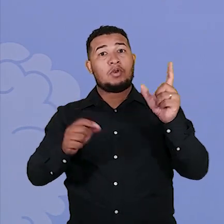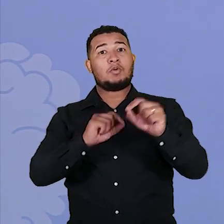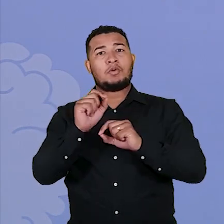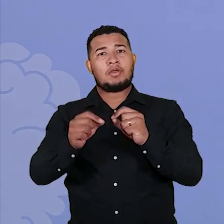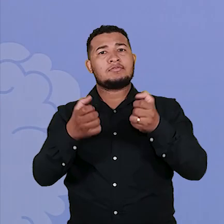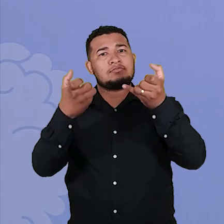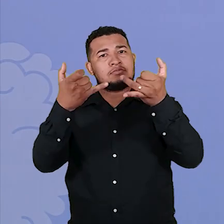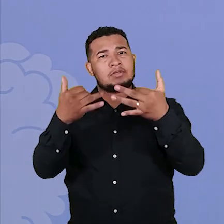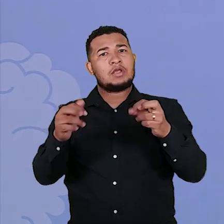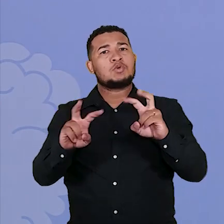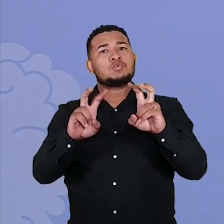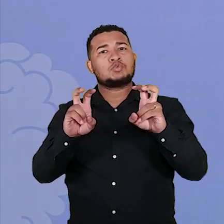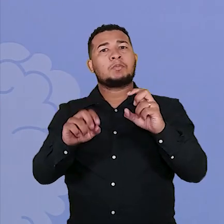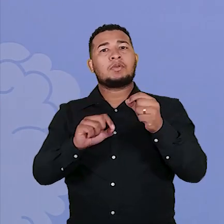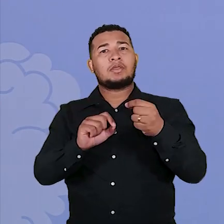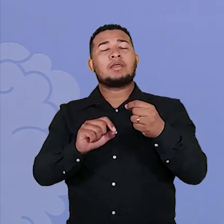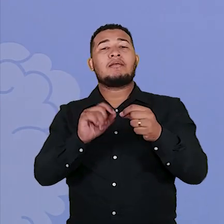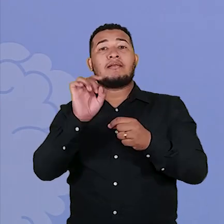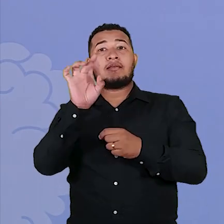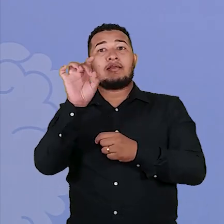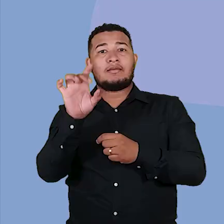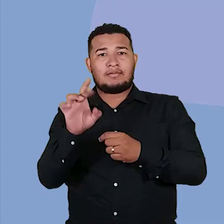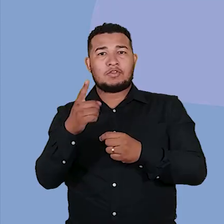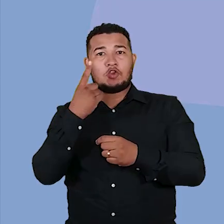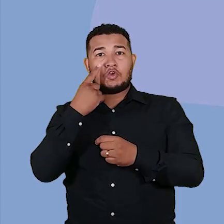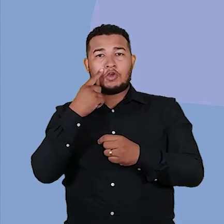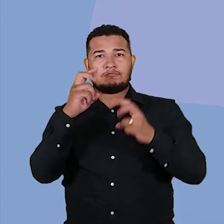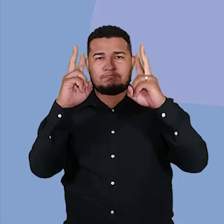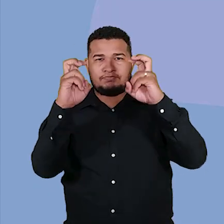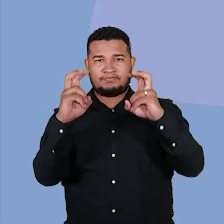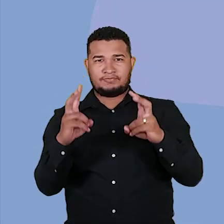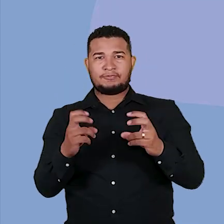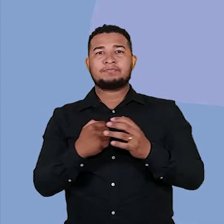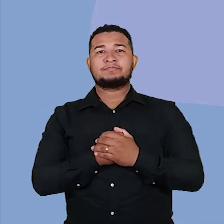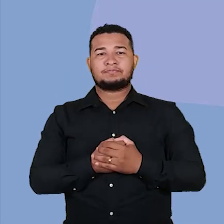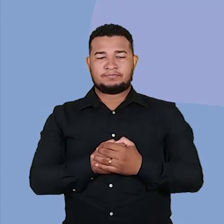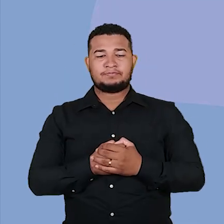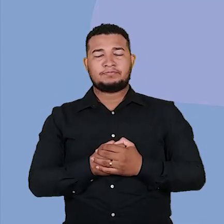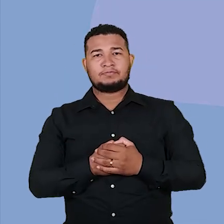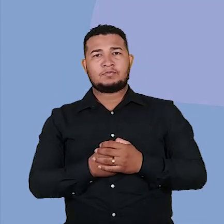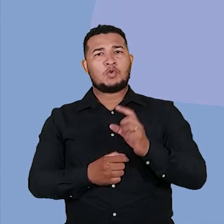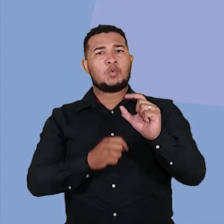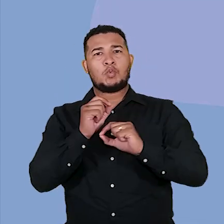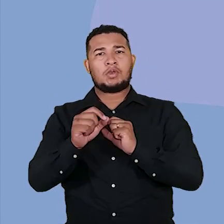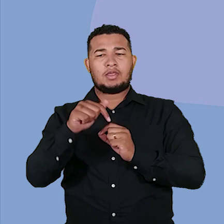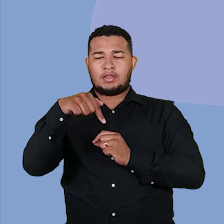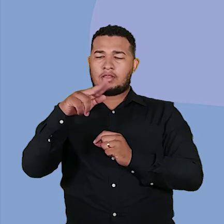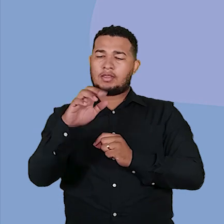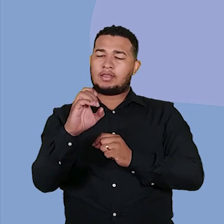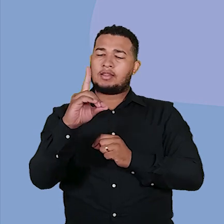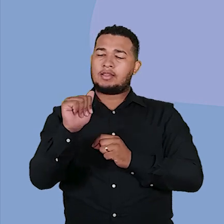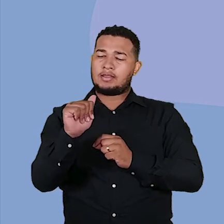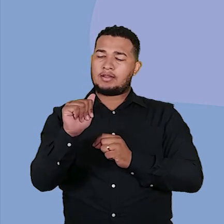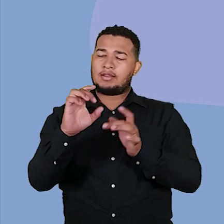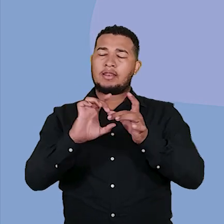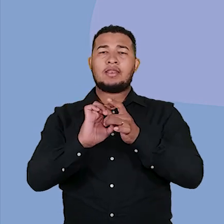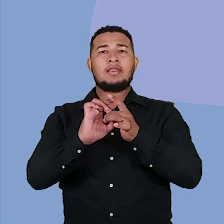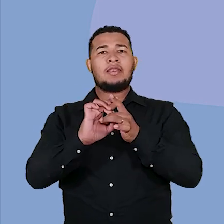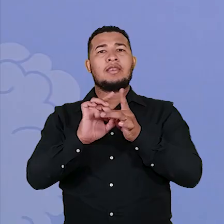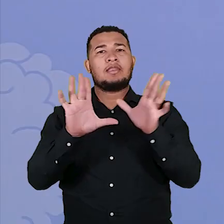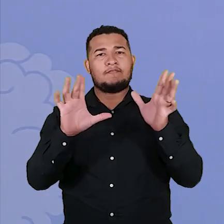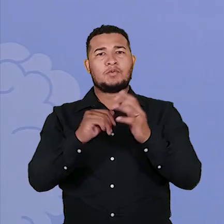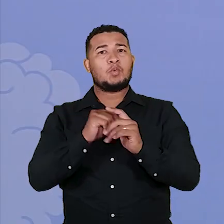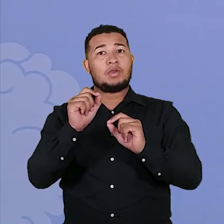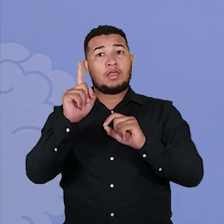agora vou falar sobre queda livre olha aí os tópicos o que que é a queda livre a